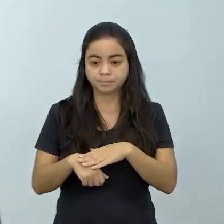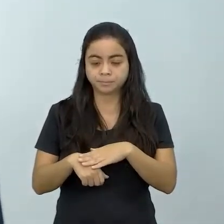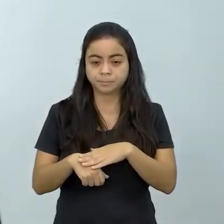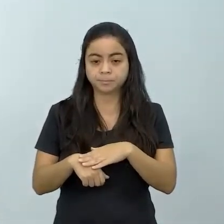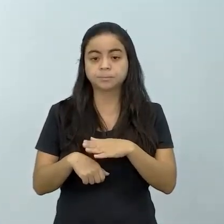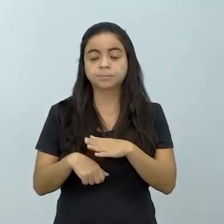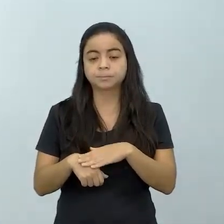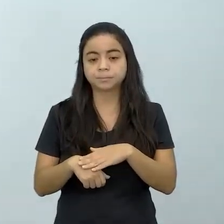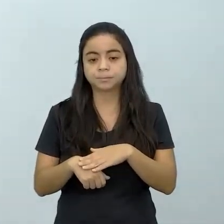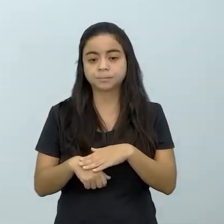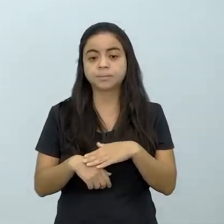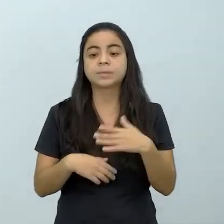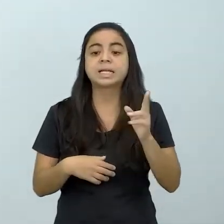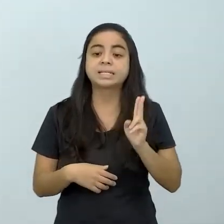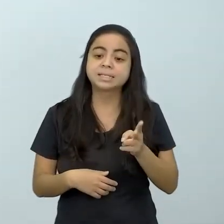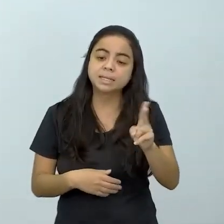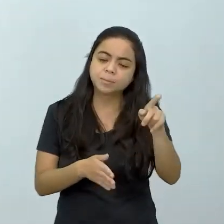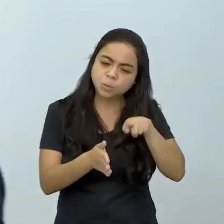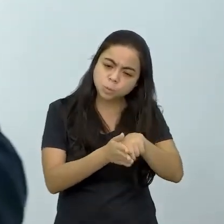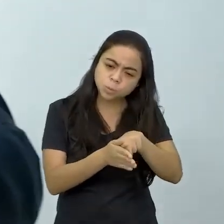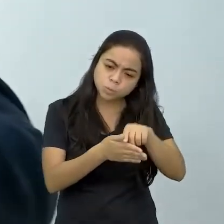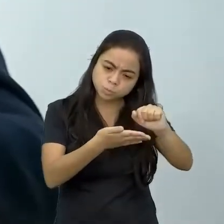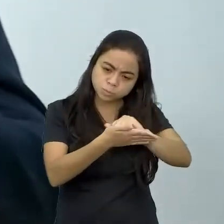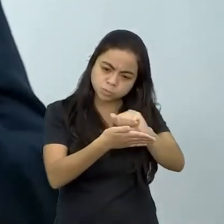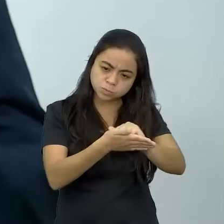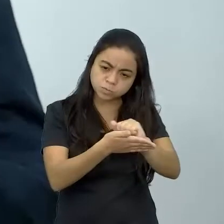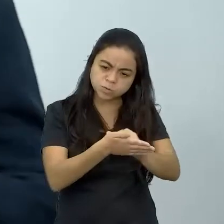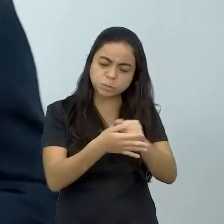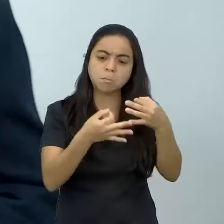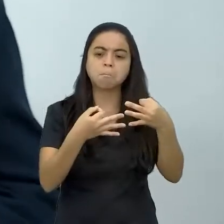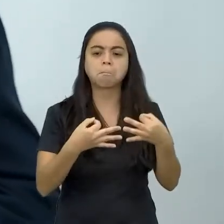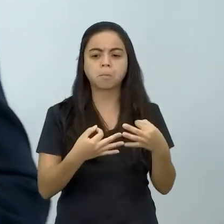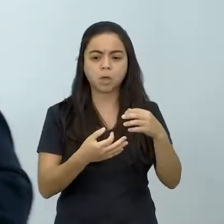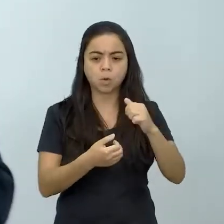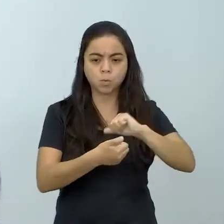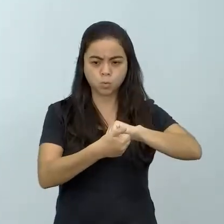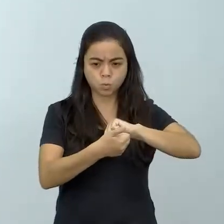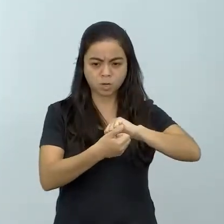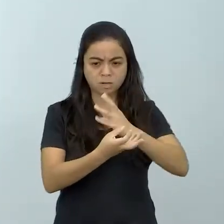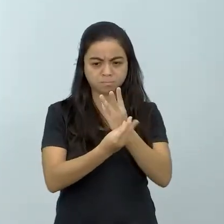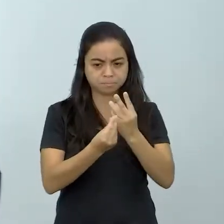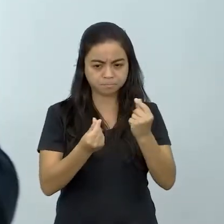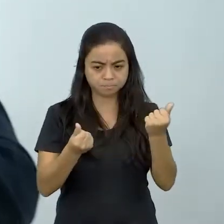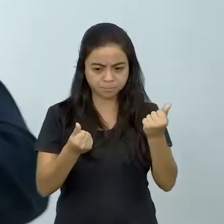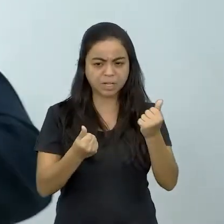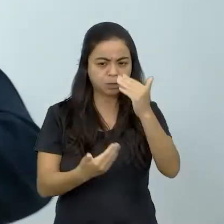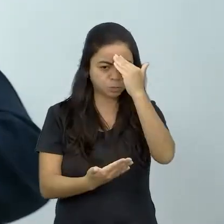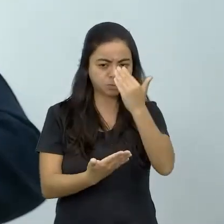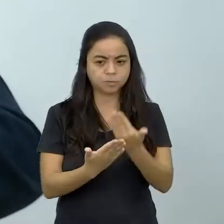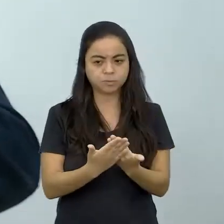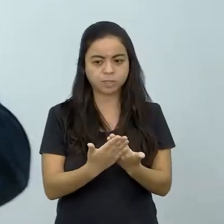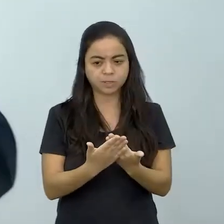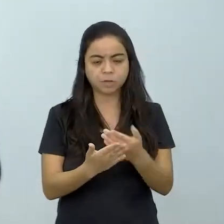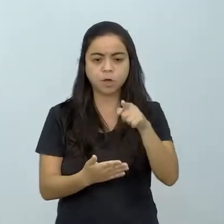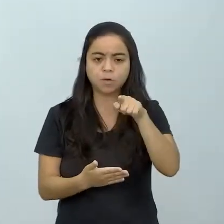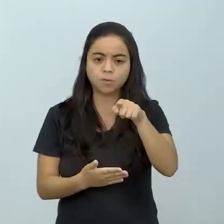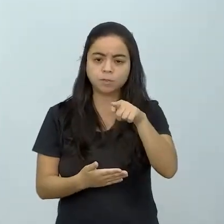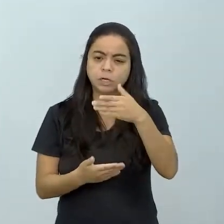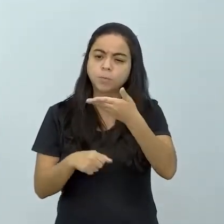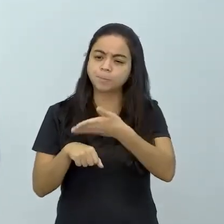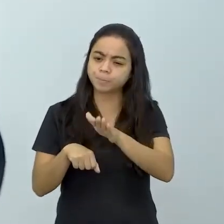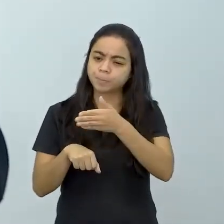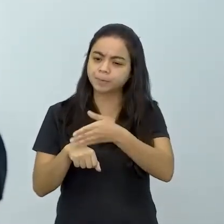fazer que sempre você fizer a pesquisa bibliográfica de qualidade fontes confiáveis e tudo mais que você